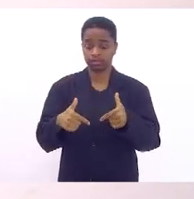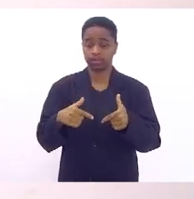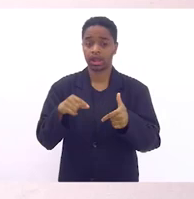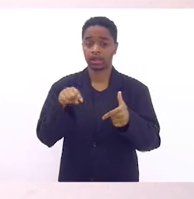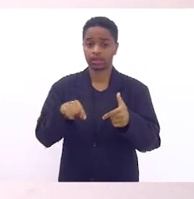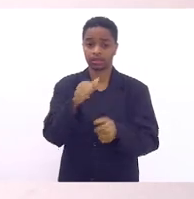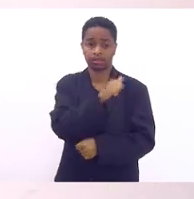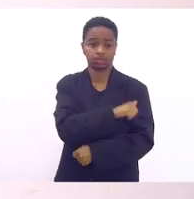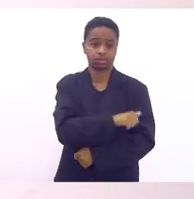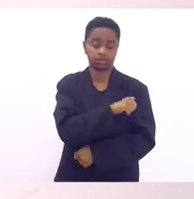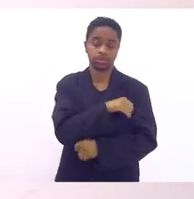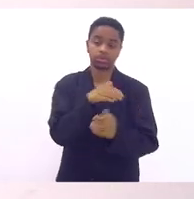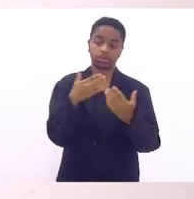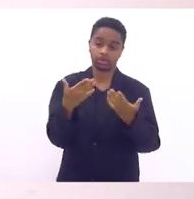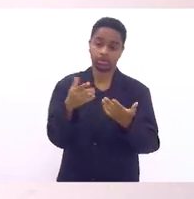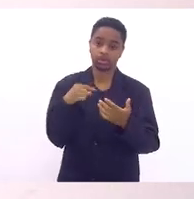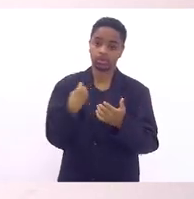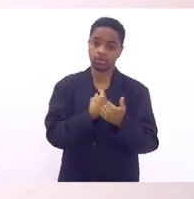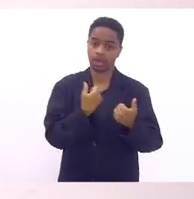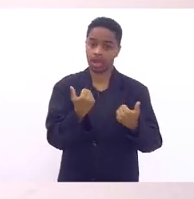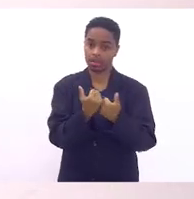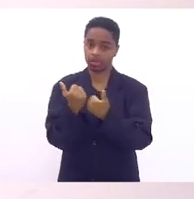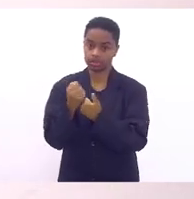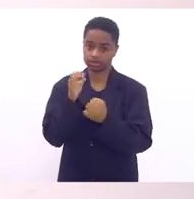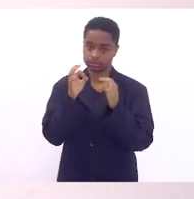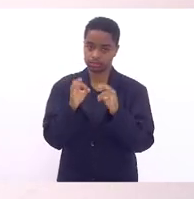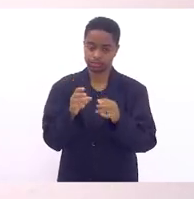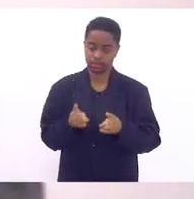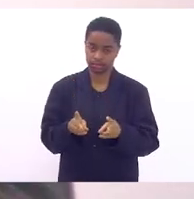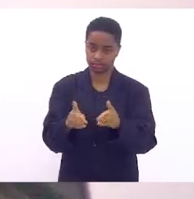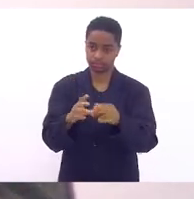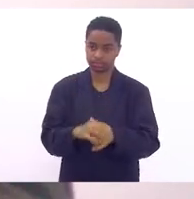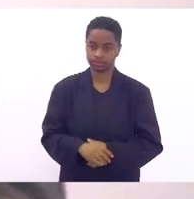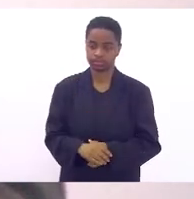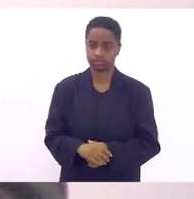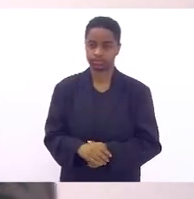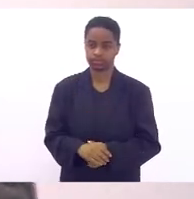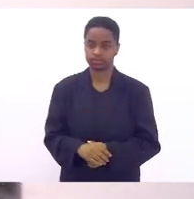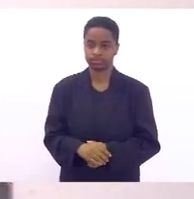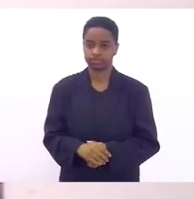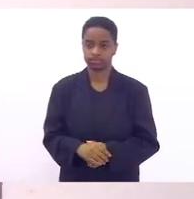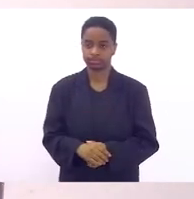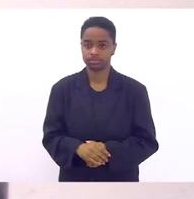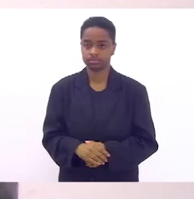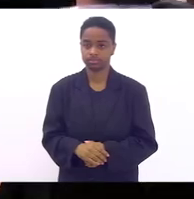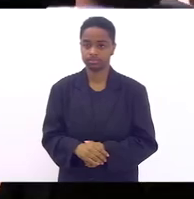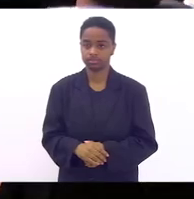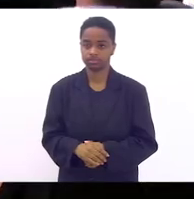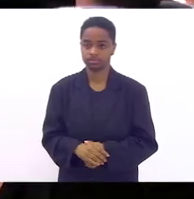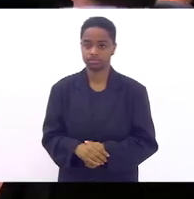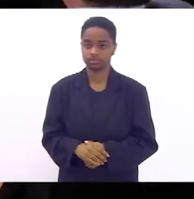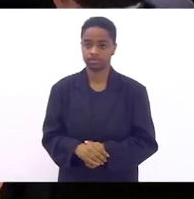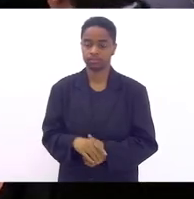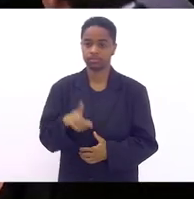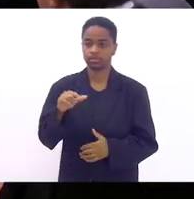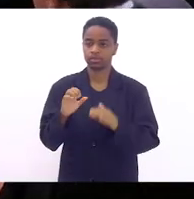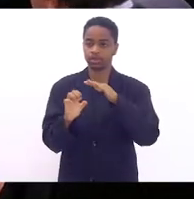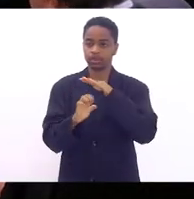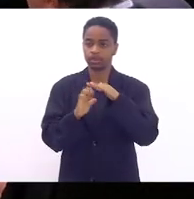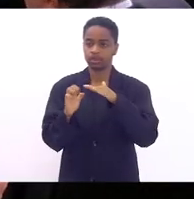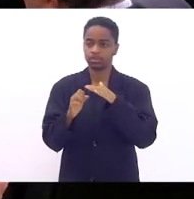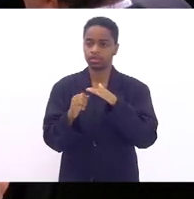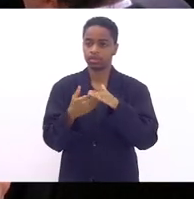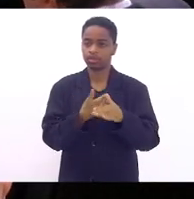de Janeiro e portanto pode contar conosco tá bom OB S eh estatutariamente a fep é uma empresa pública lei